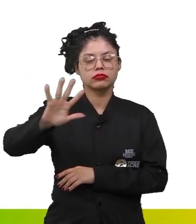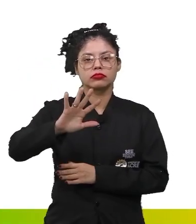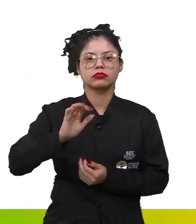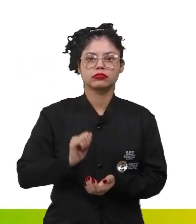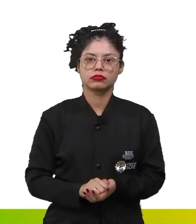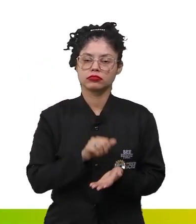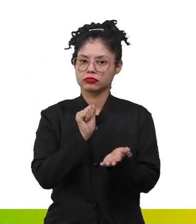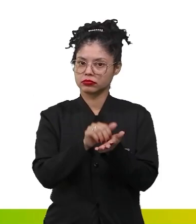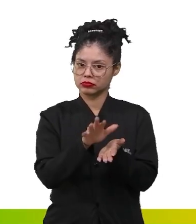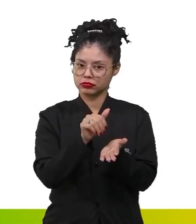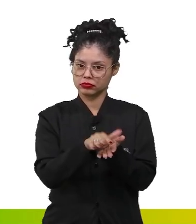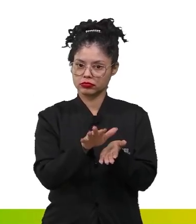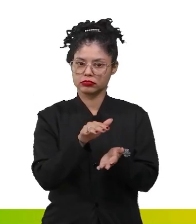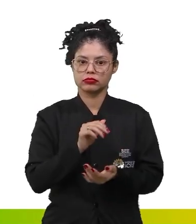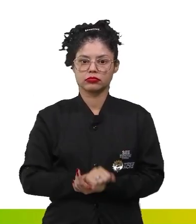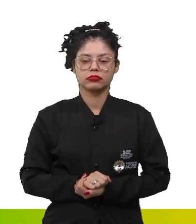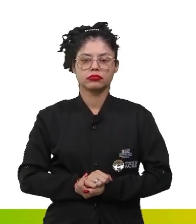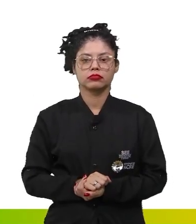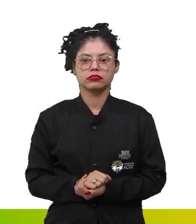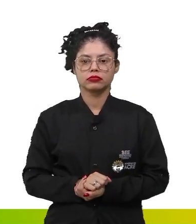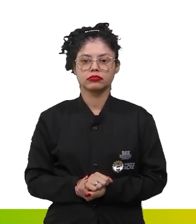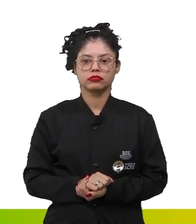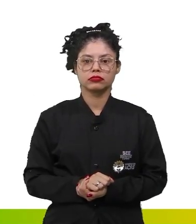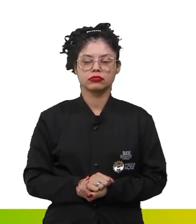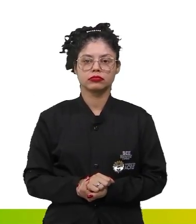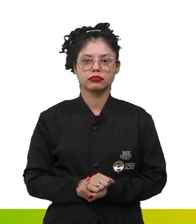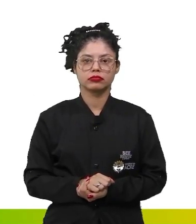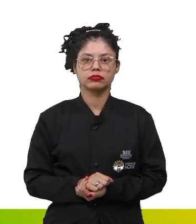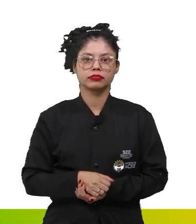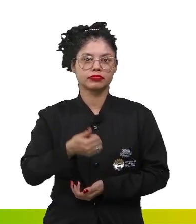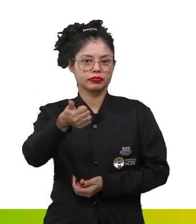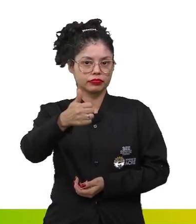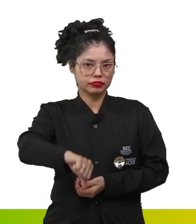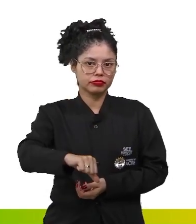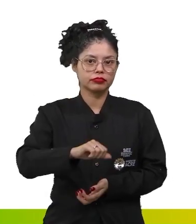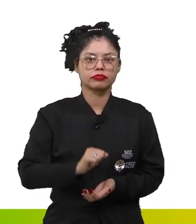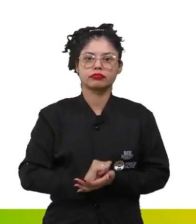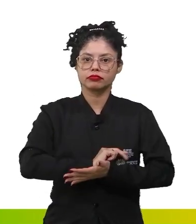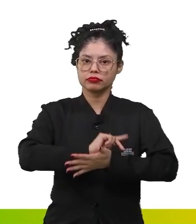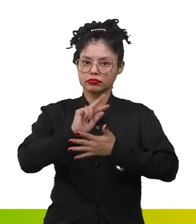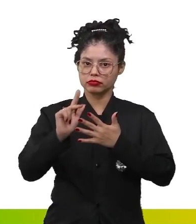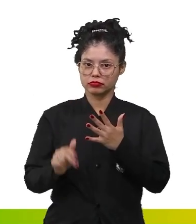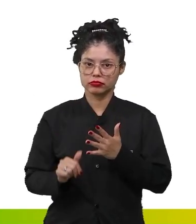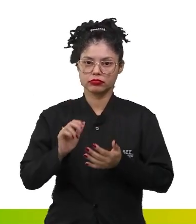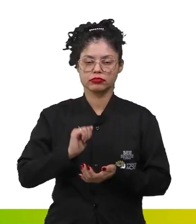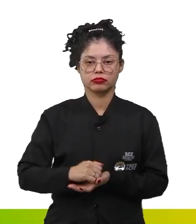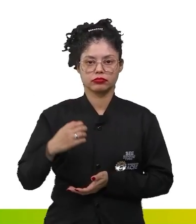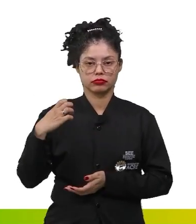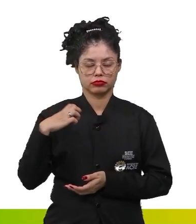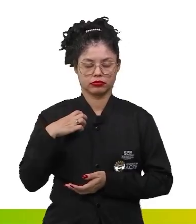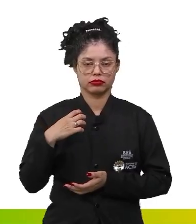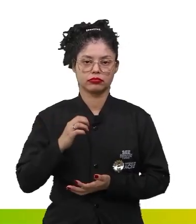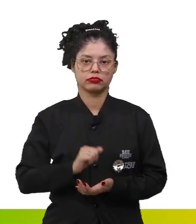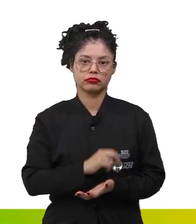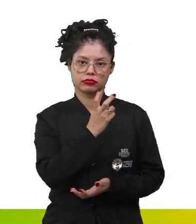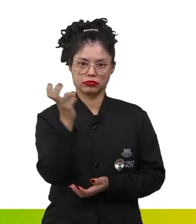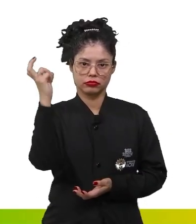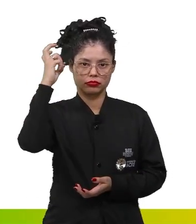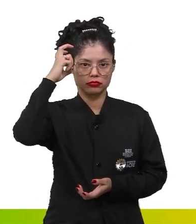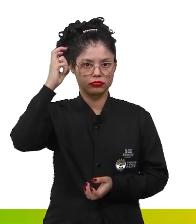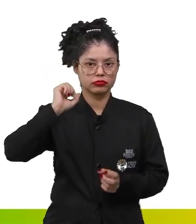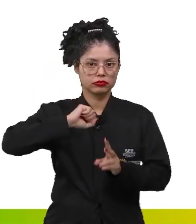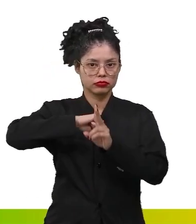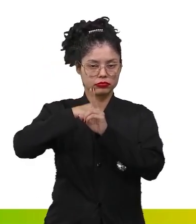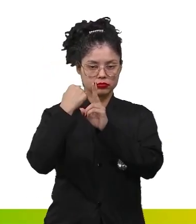identidades nacionais excludentes e, principalmente, à negação da diversidade